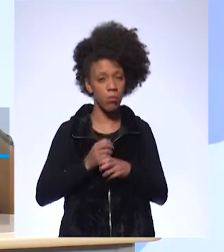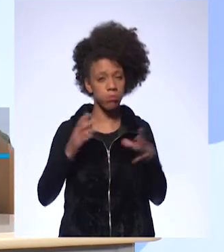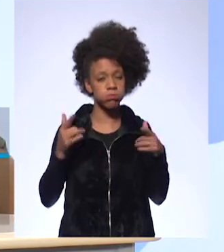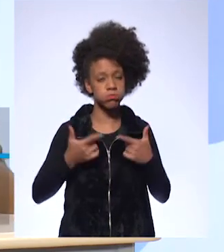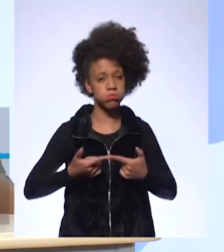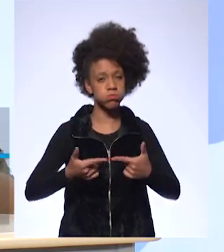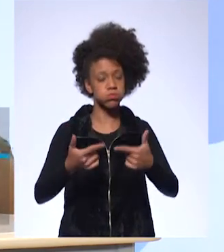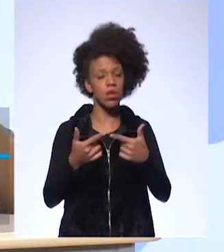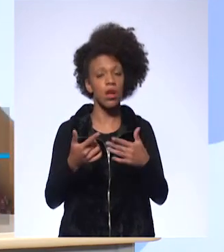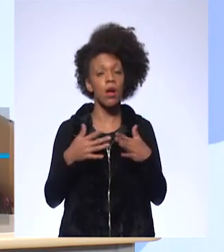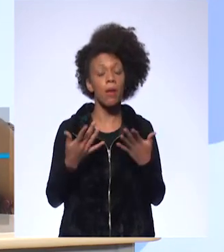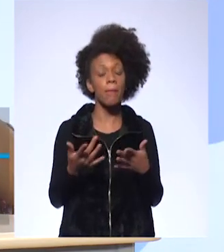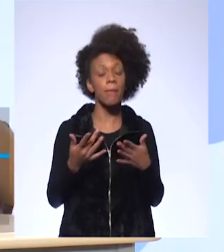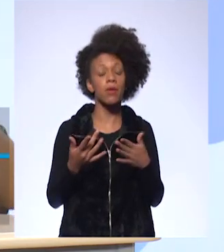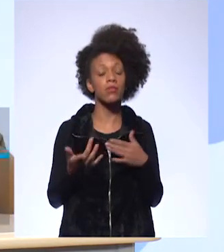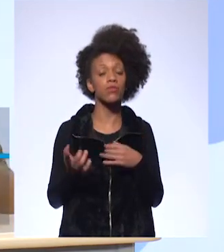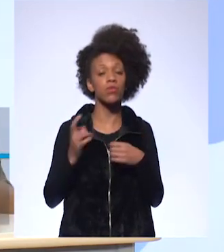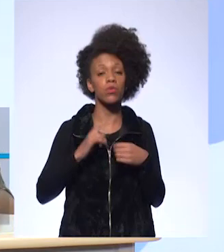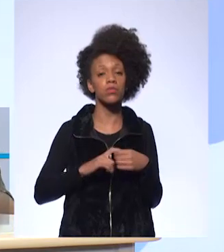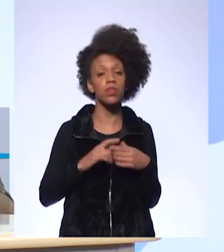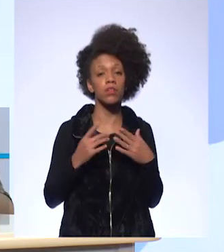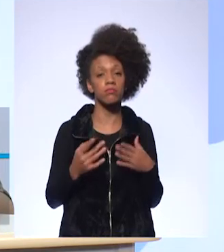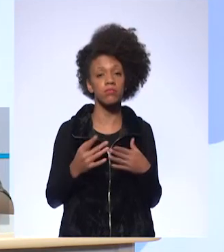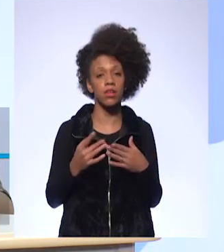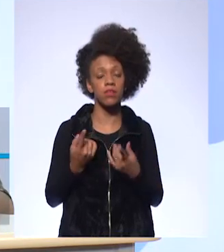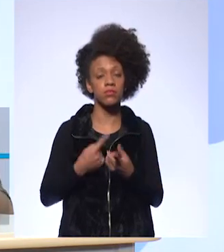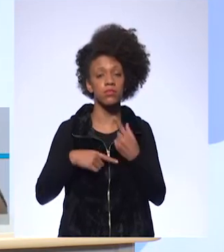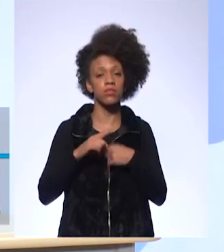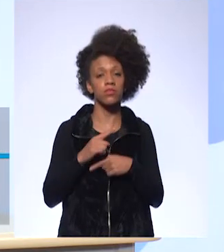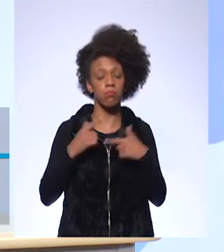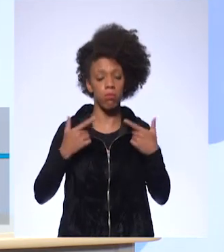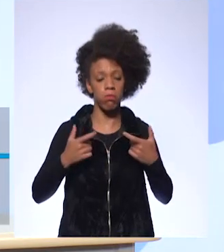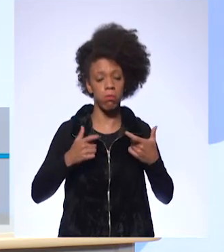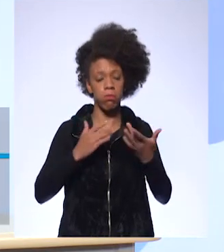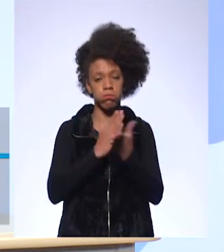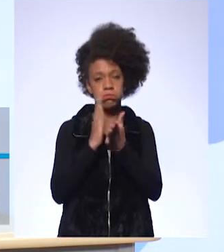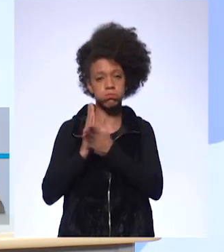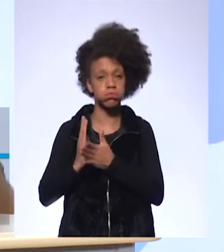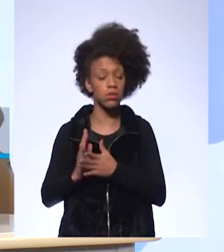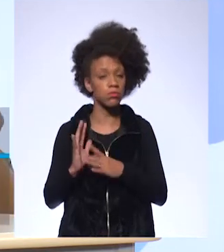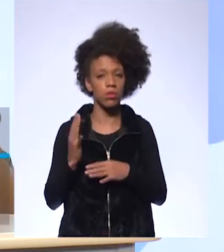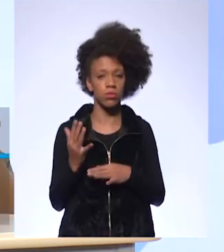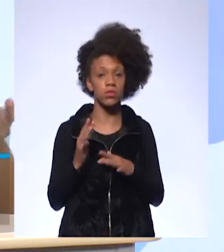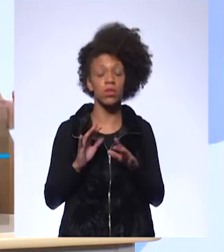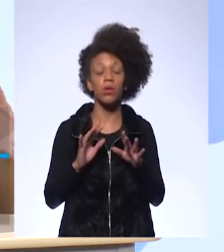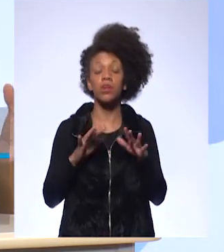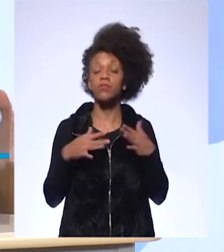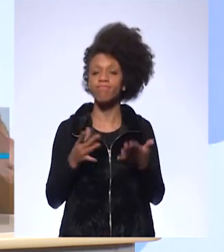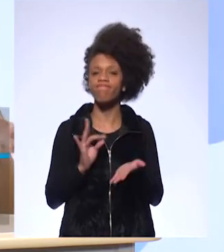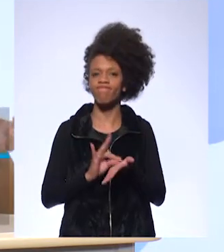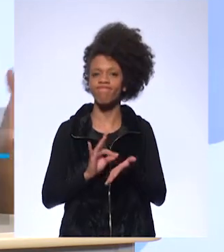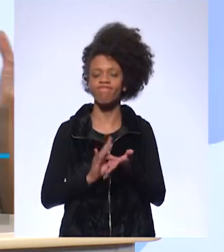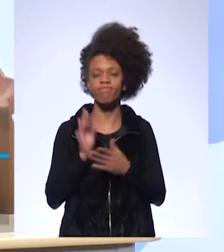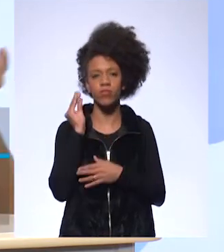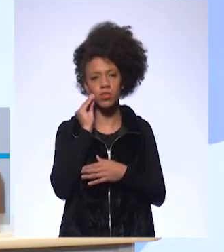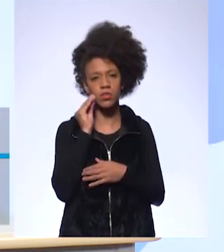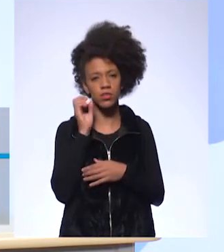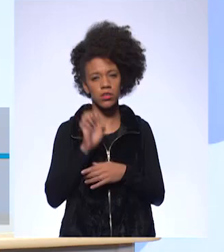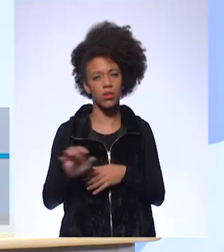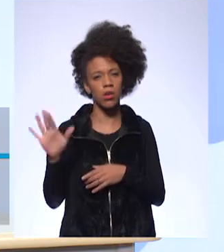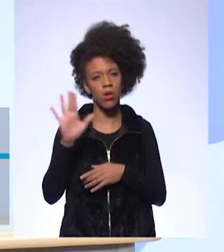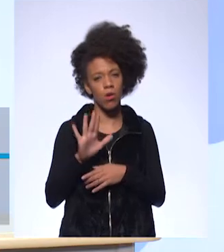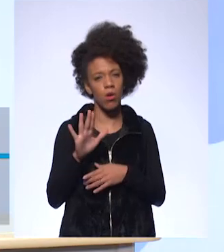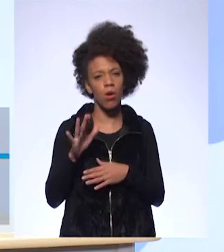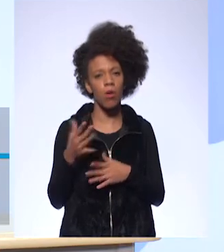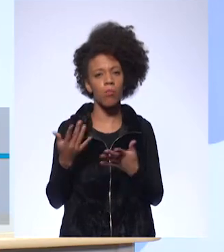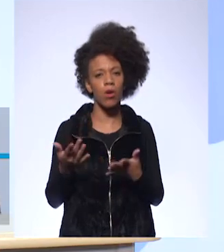não voltassem a ser transformados em armas de grande destruição, isso não ocorreu. Então, foi realmente uma tentativa da Europa, com todos